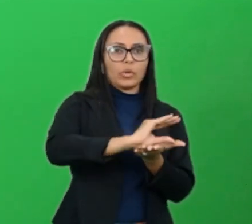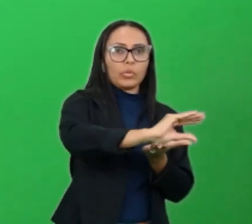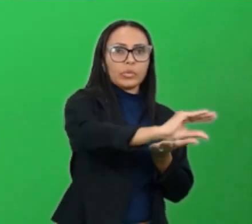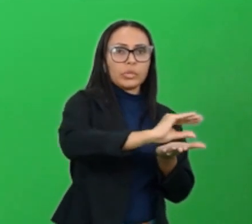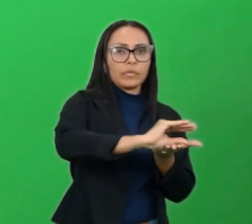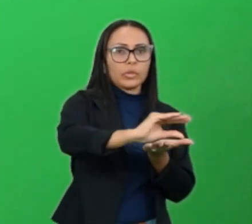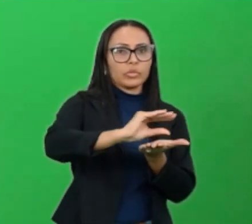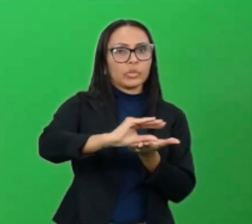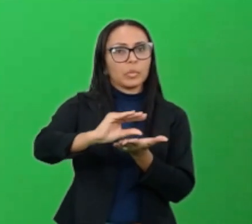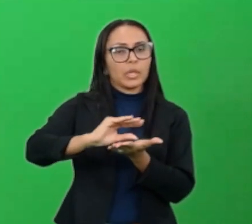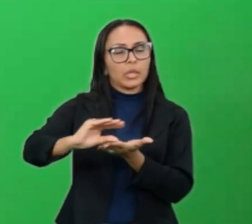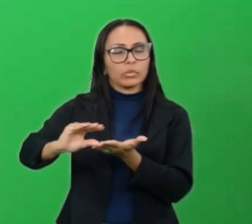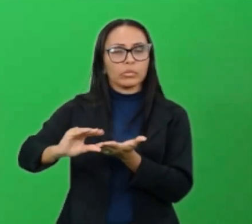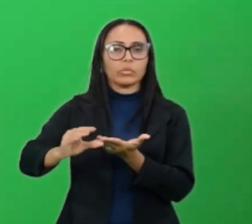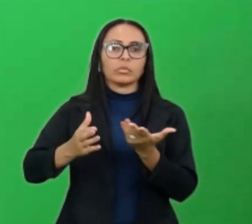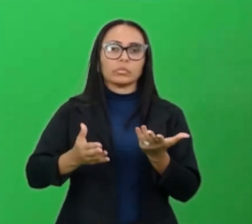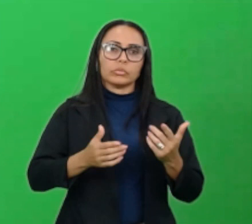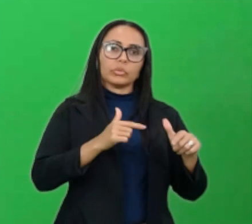Tá?